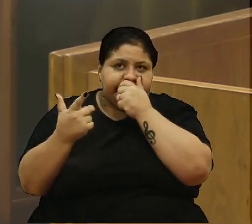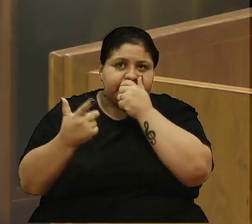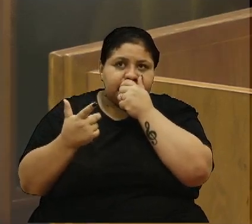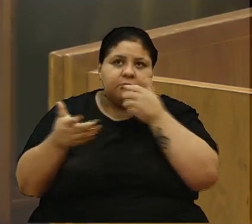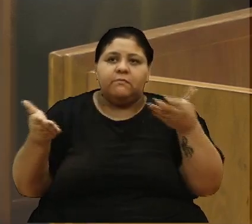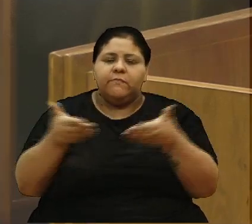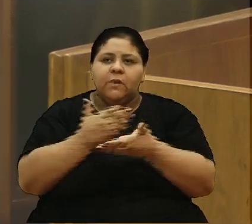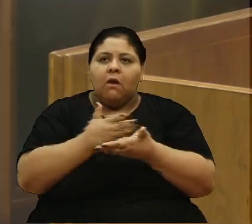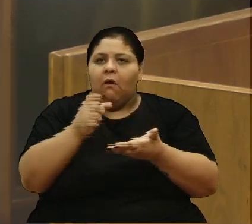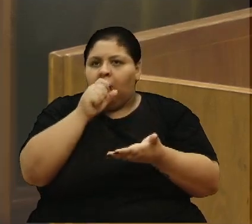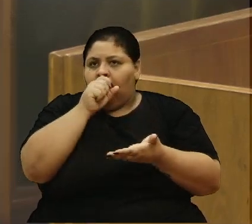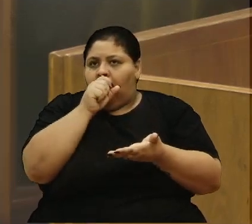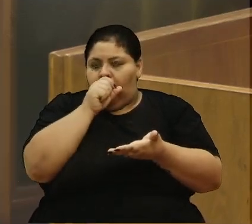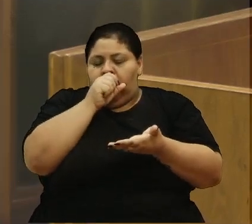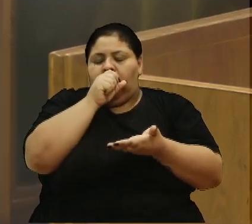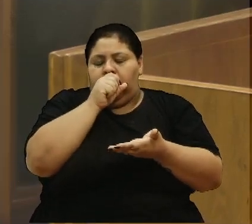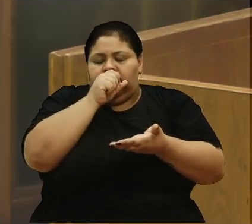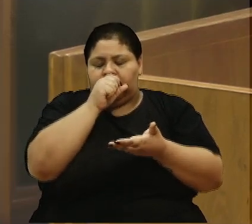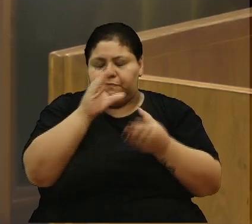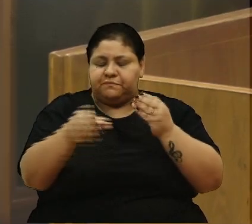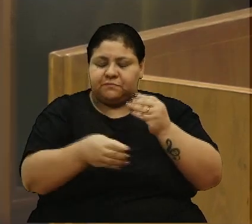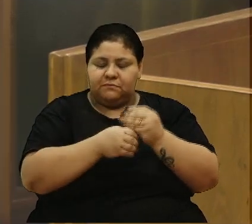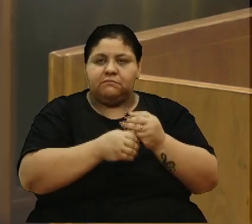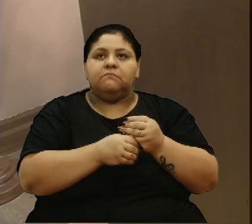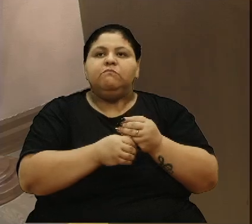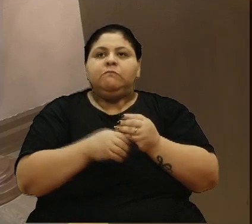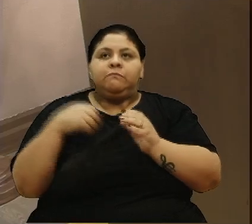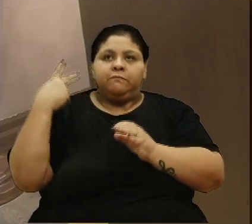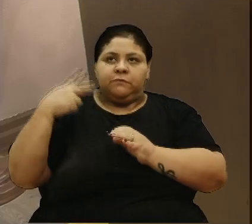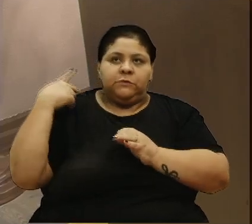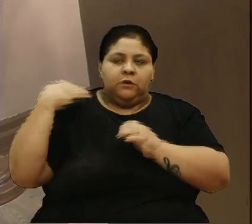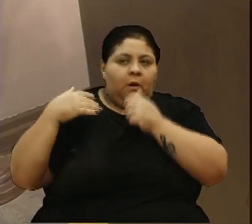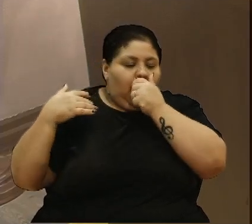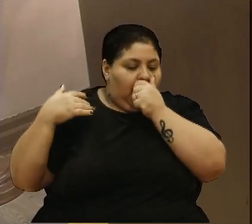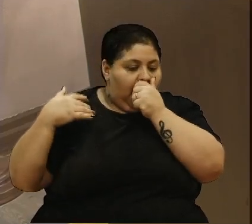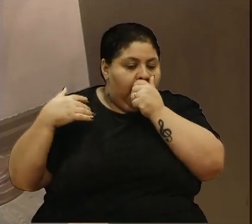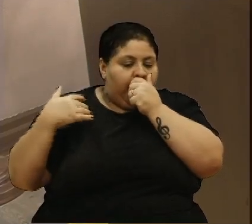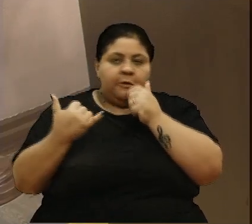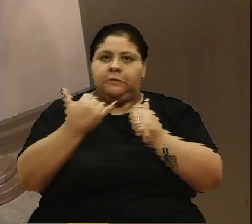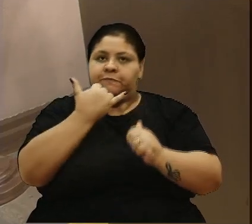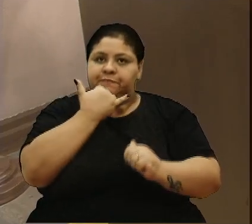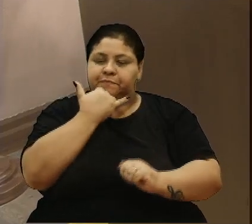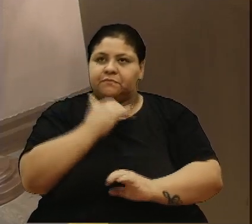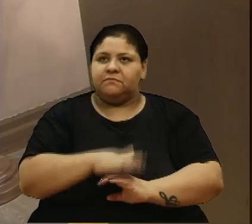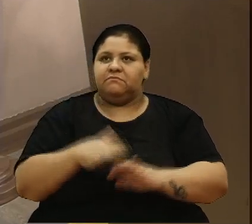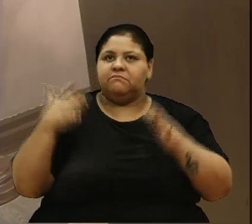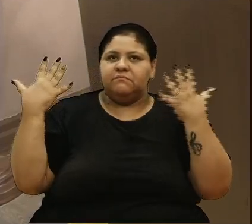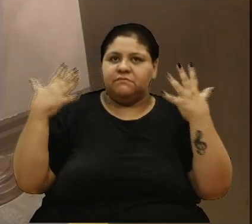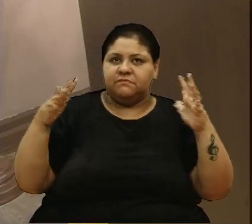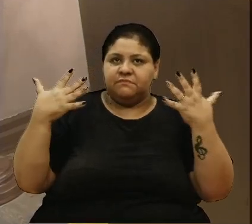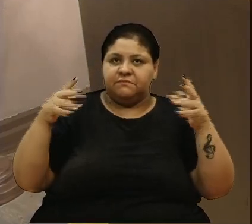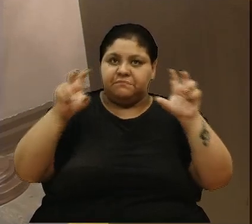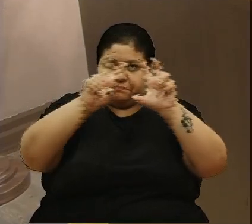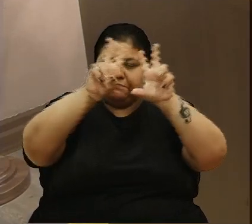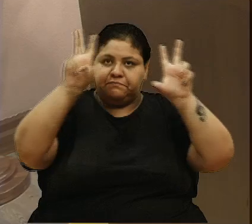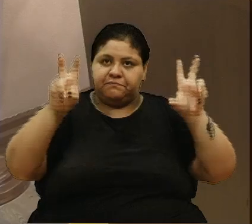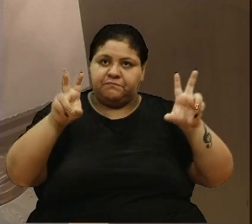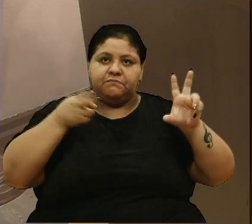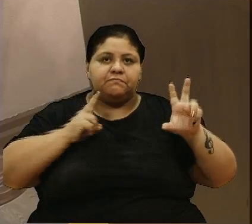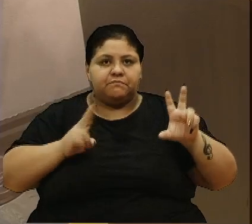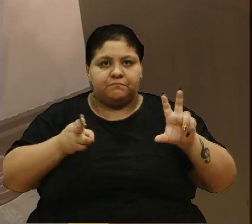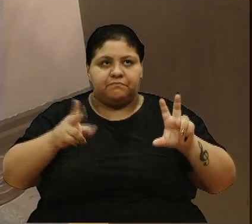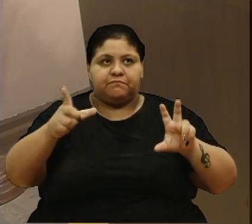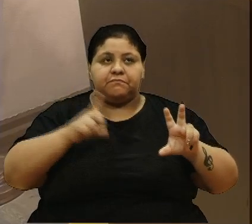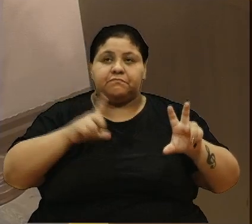cedendo os apartes a quem me solicitou inicialmente, vereadora Andressa Marques. Obrigada, vereadora Marisol. Primeiramente, lhe parabenizar sobre o tema. Sempre a senhora